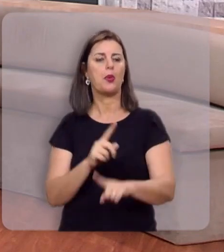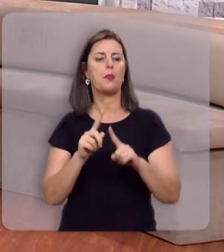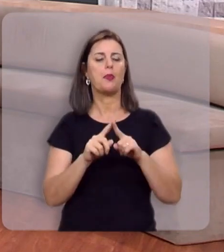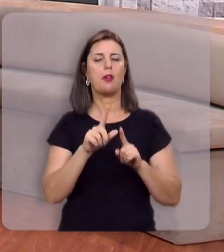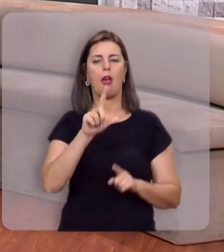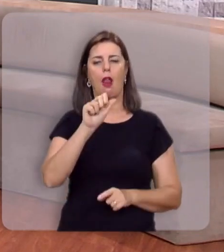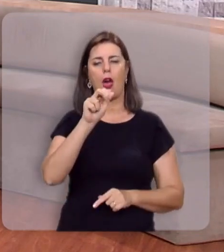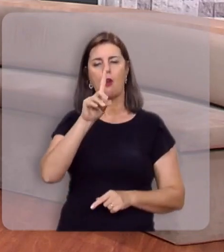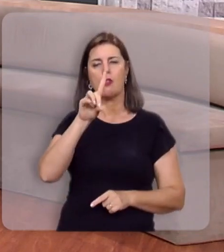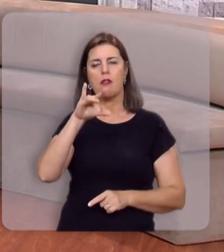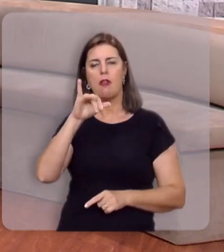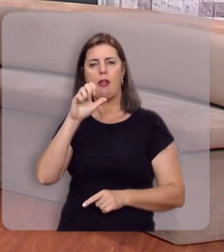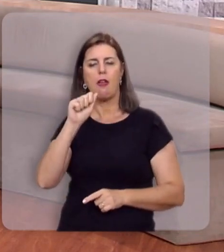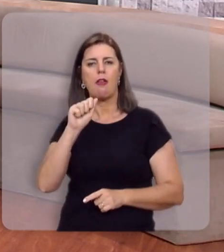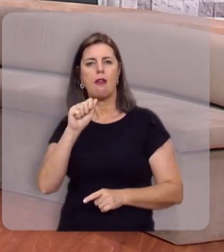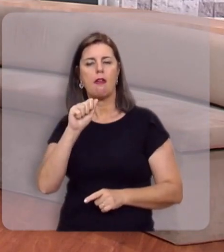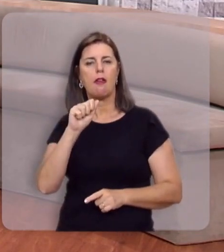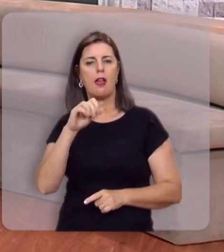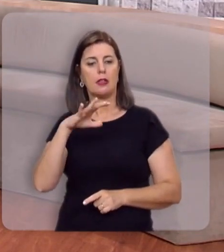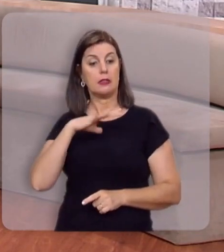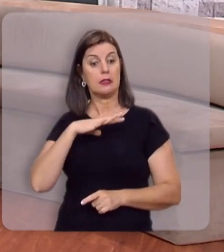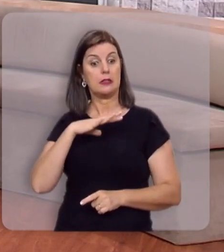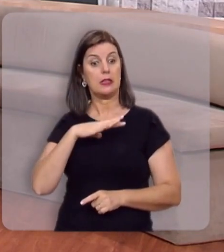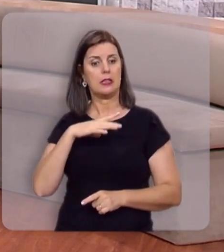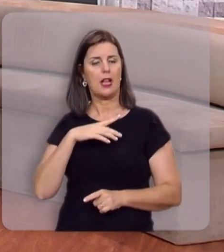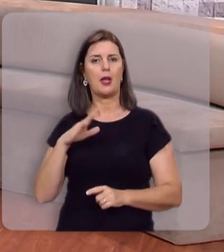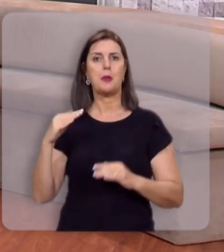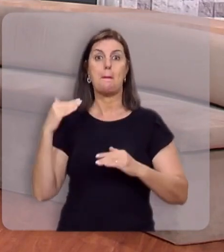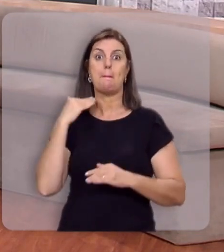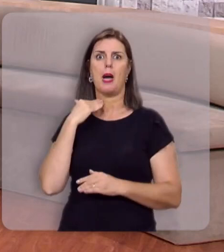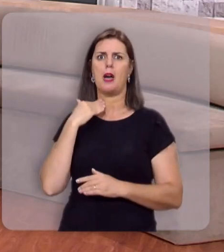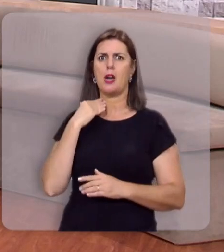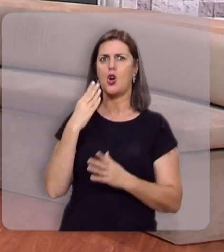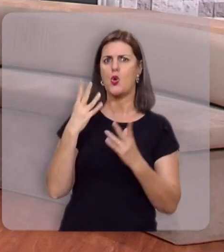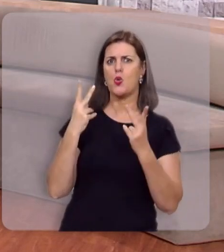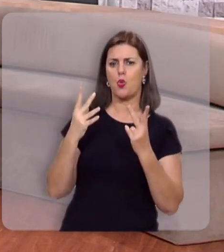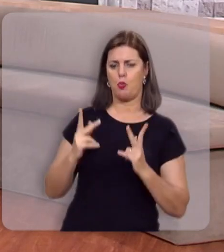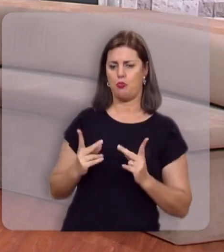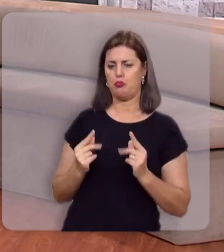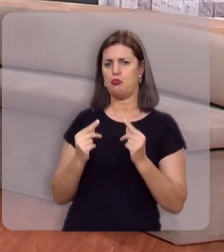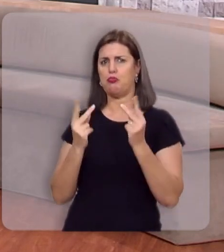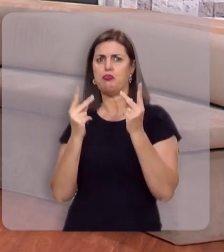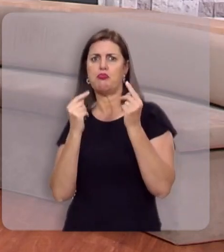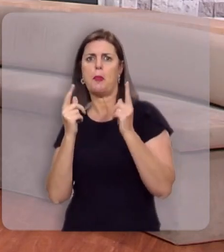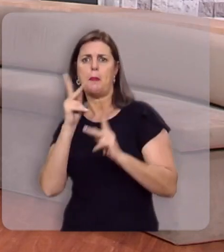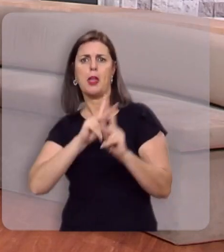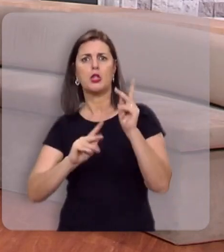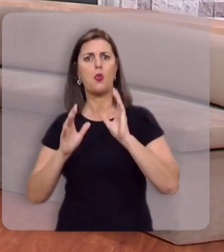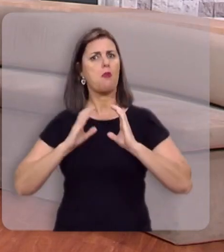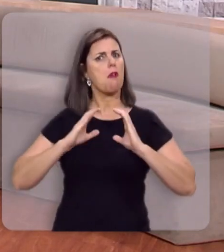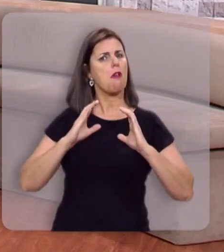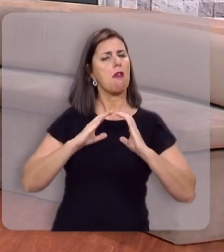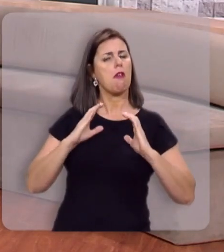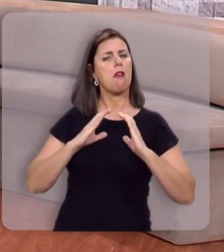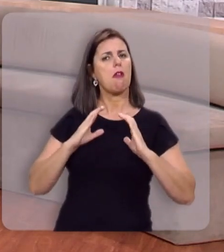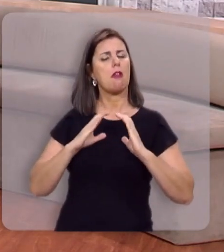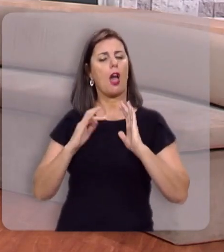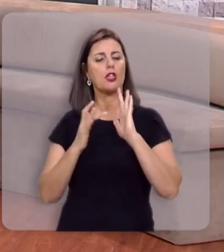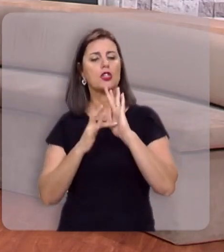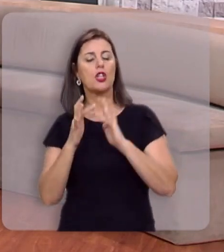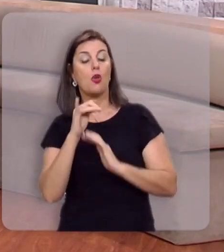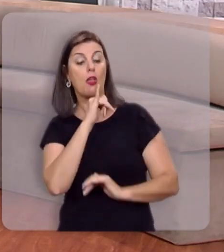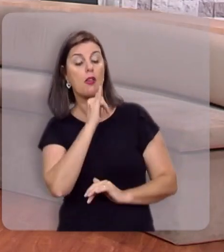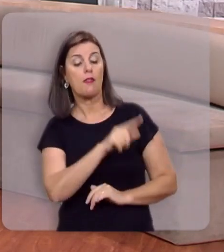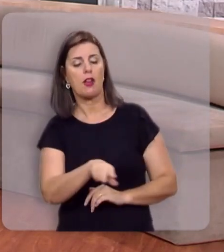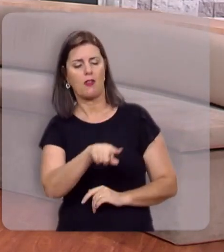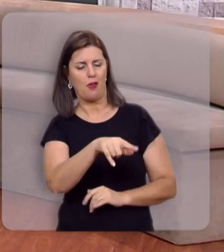Porque Laodiceia era a cidade dos banqueiros, dos endinheirados. Jesus está